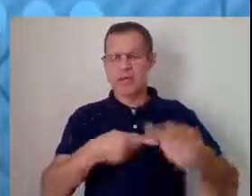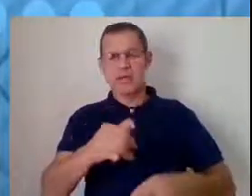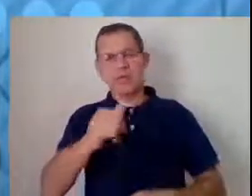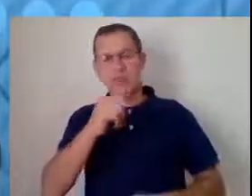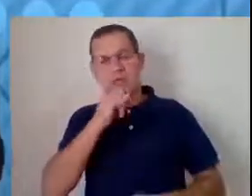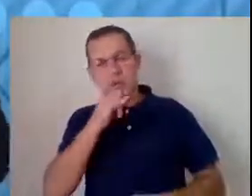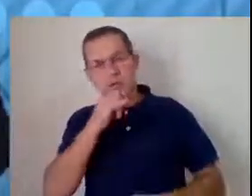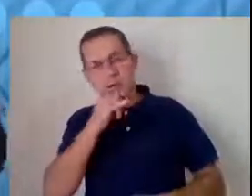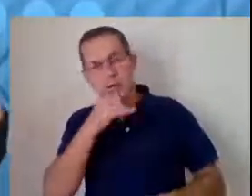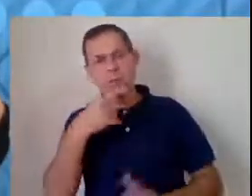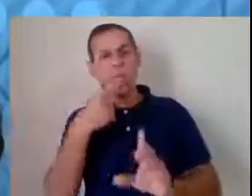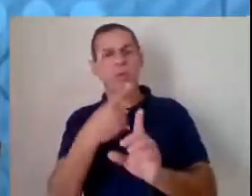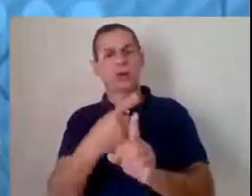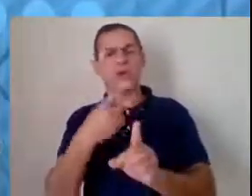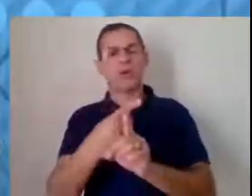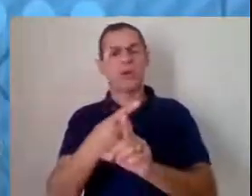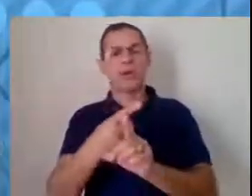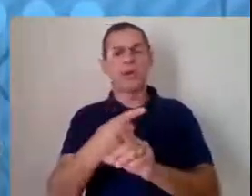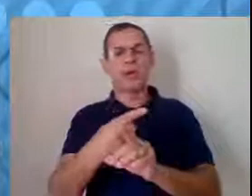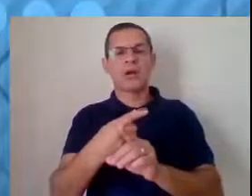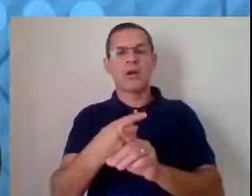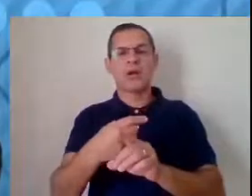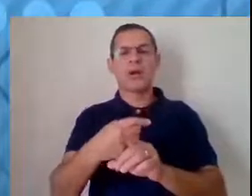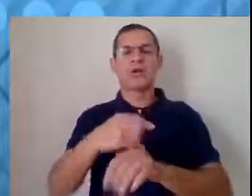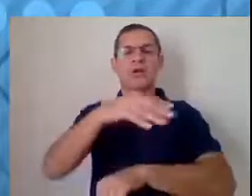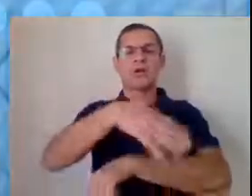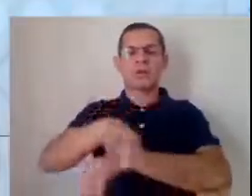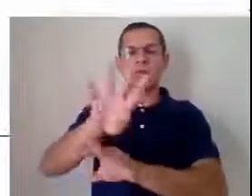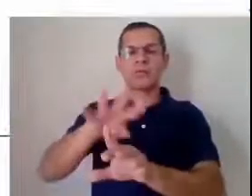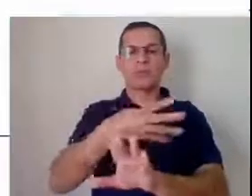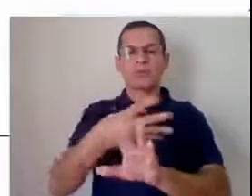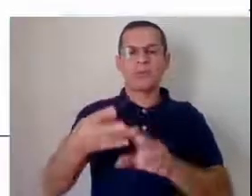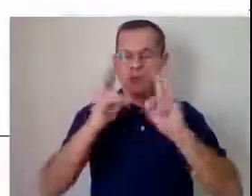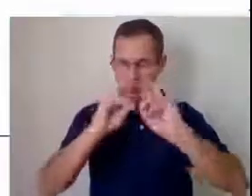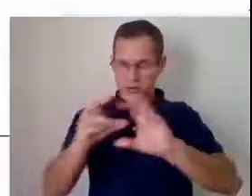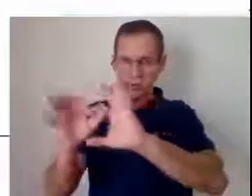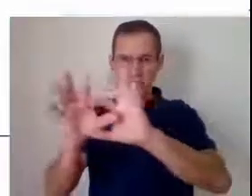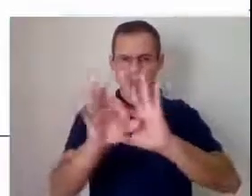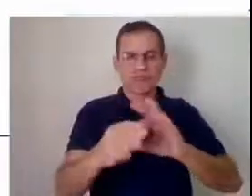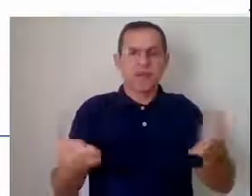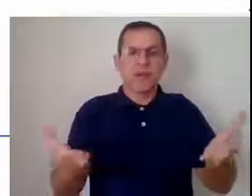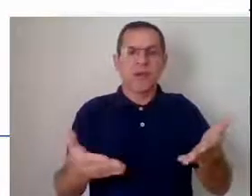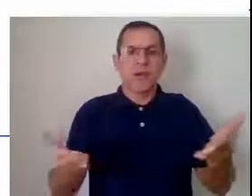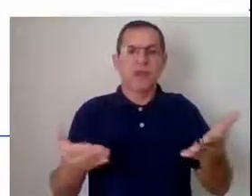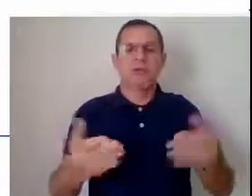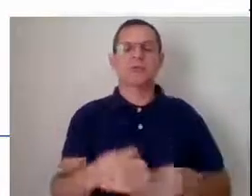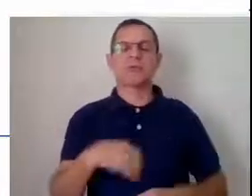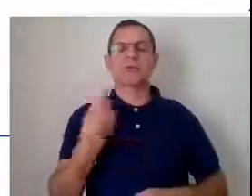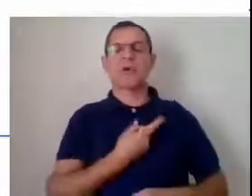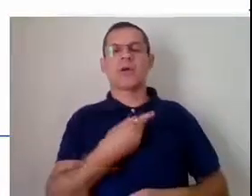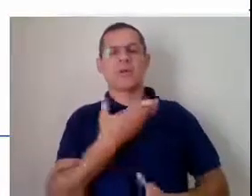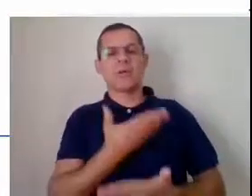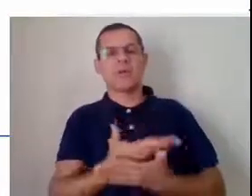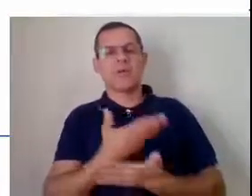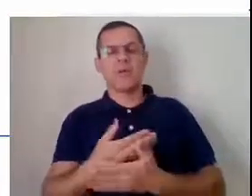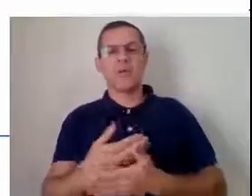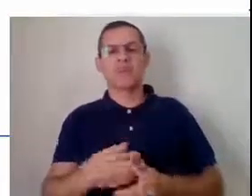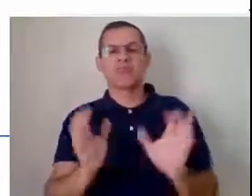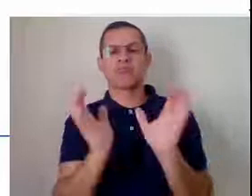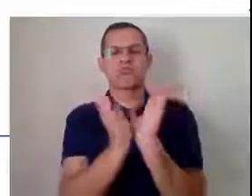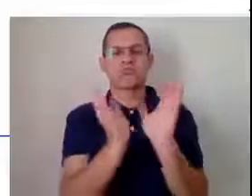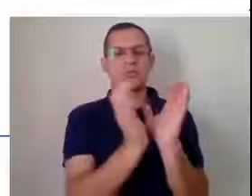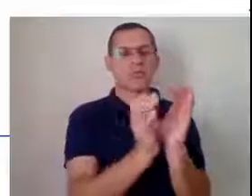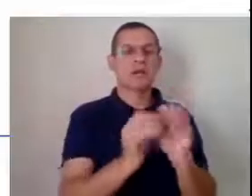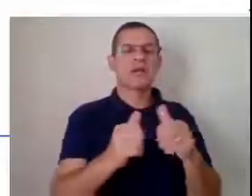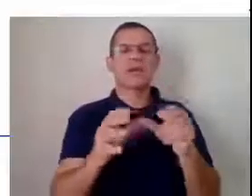exemplo, a localização em um mapa. Então, vamos ao quadro para ver uma contextualização. Nós trabalhamos em conjunto e